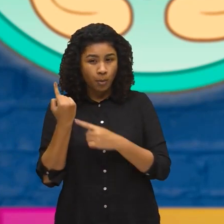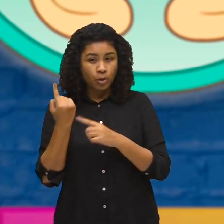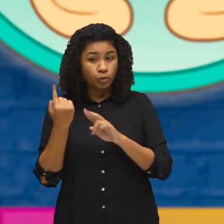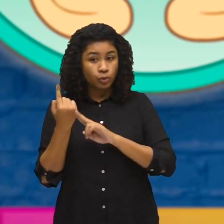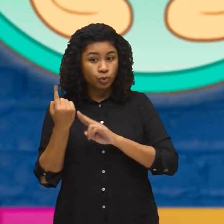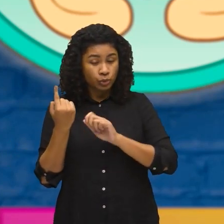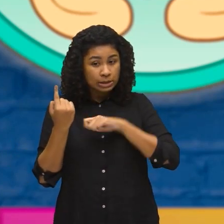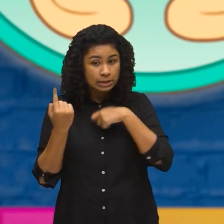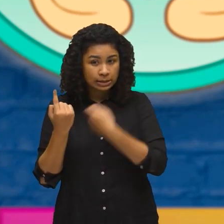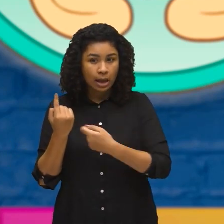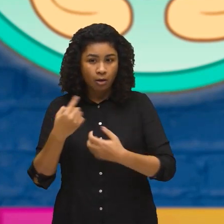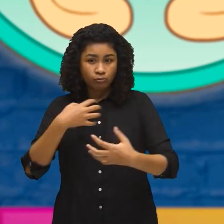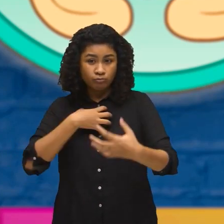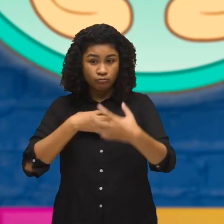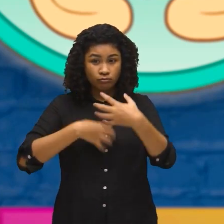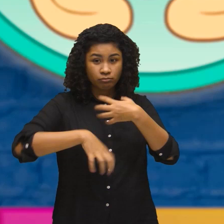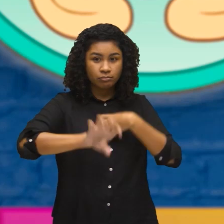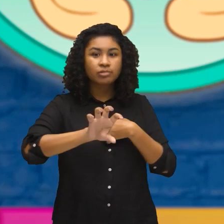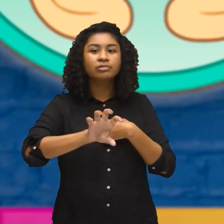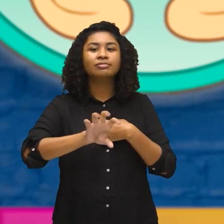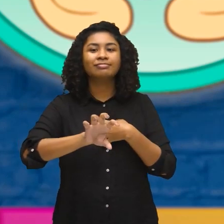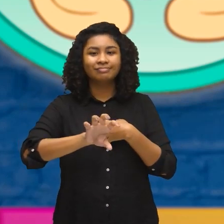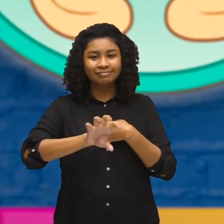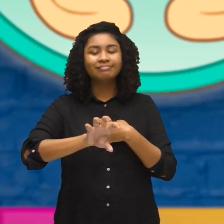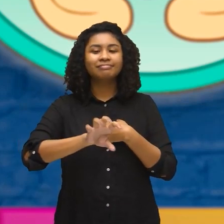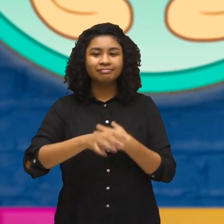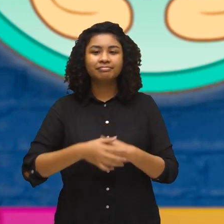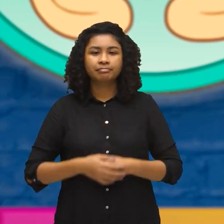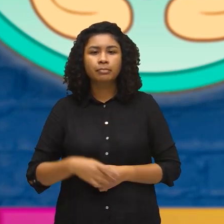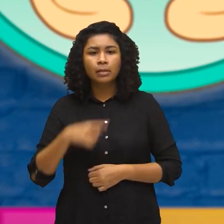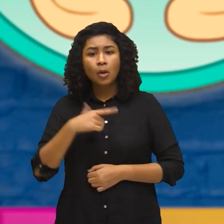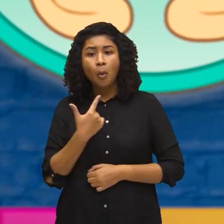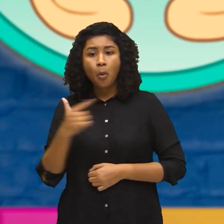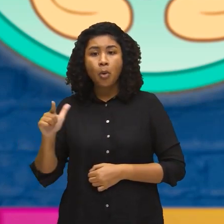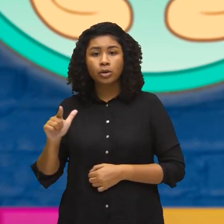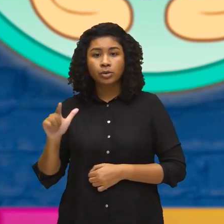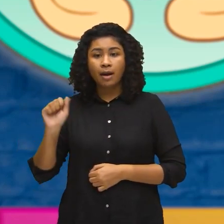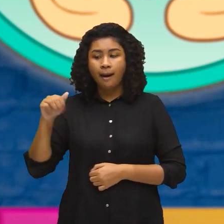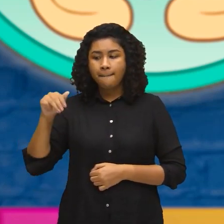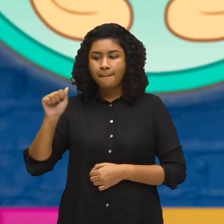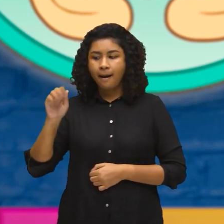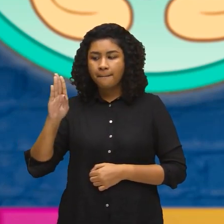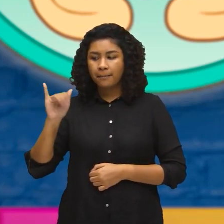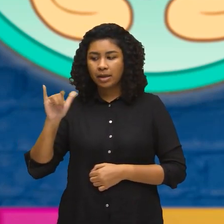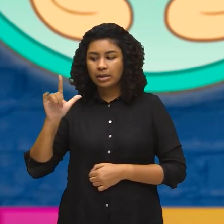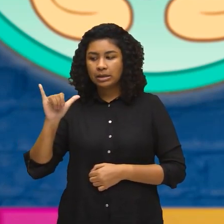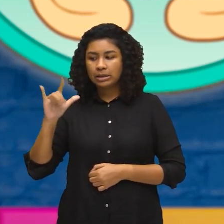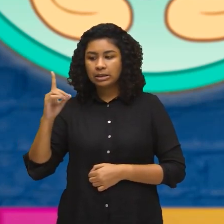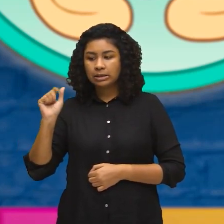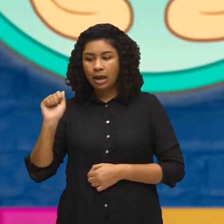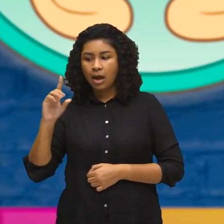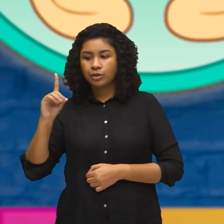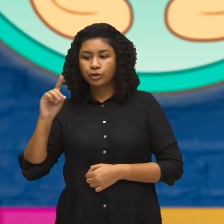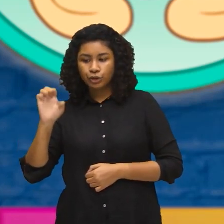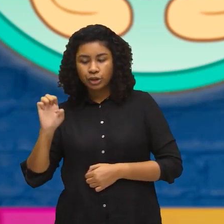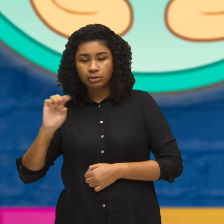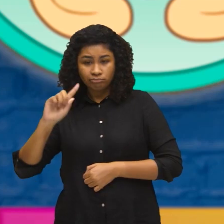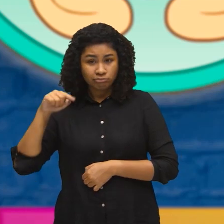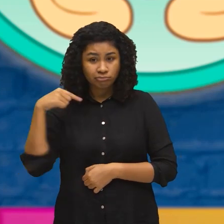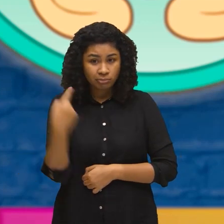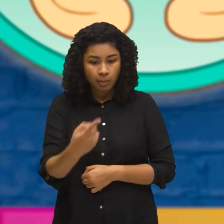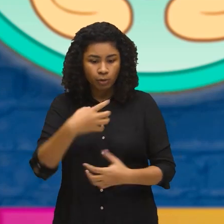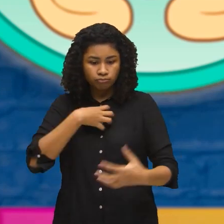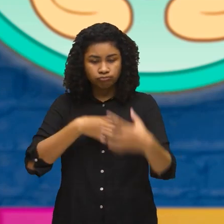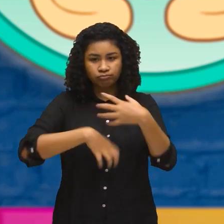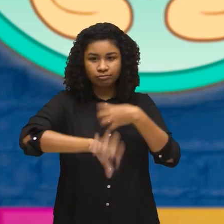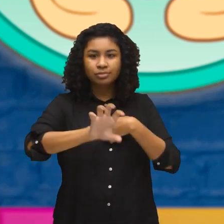empatia, amabilidade, que através da amabilidade nós temos a empatia. Isso vai refletir muito, se eu